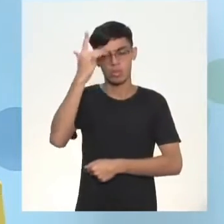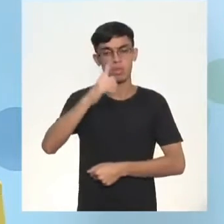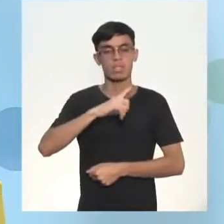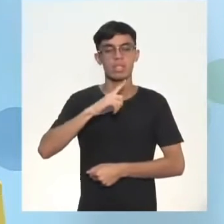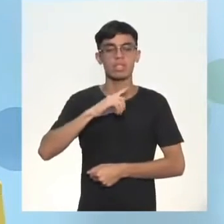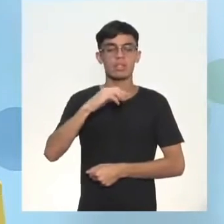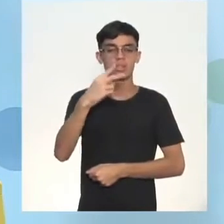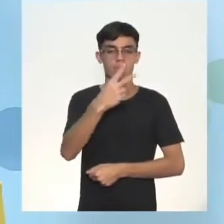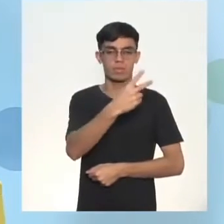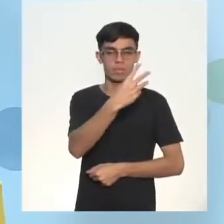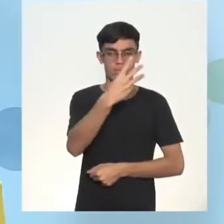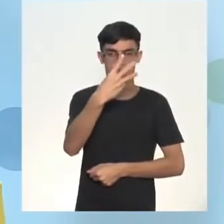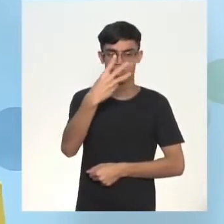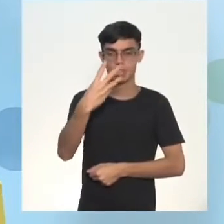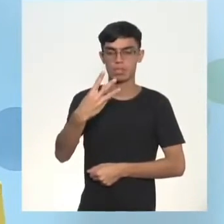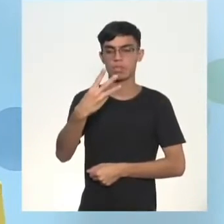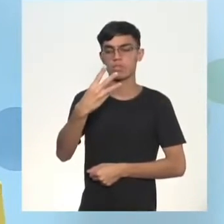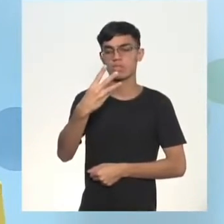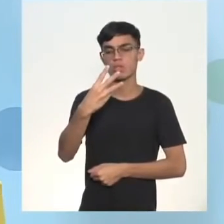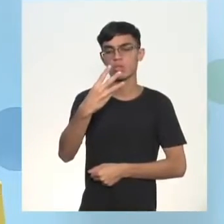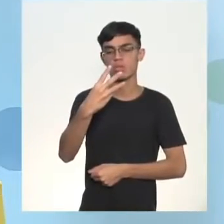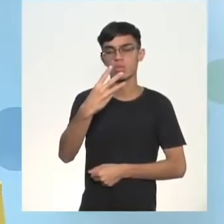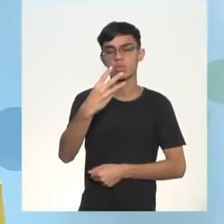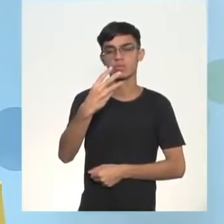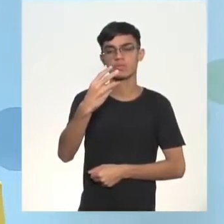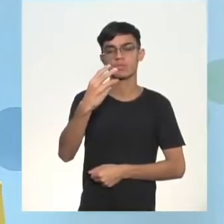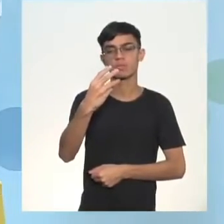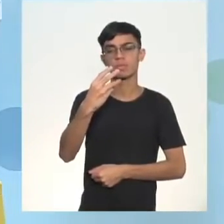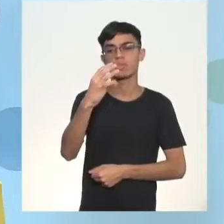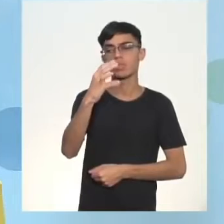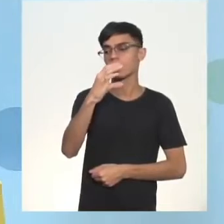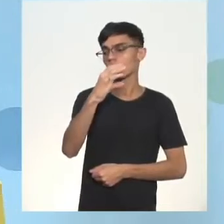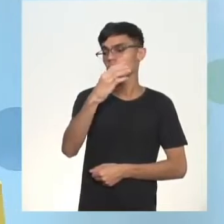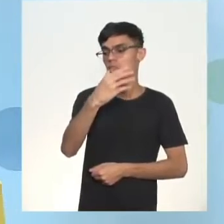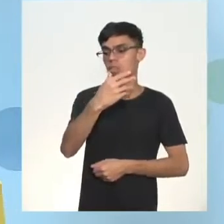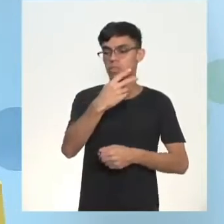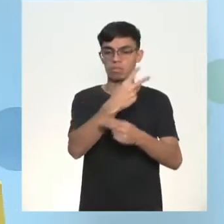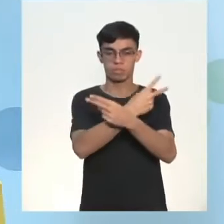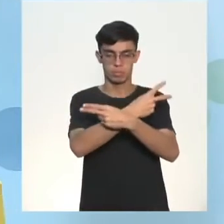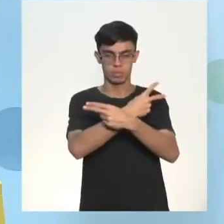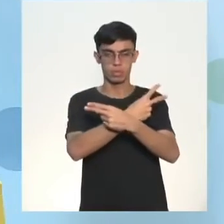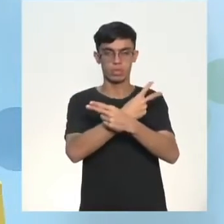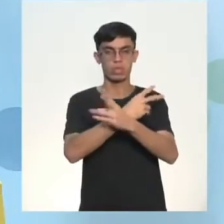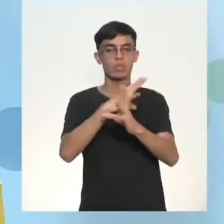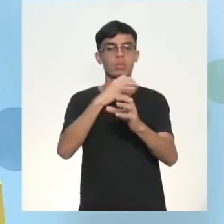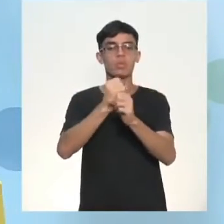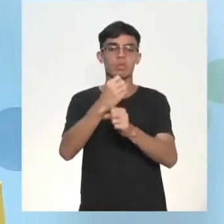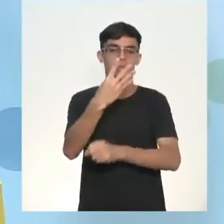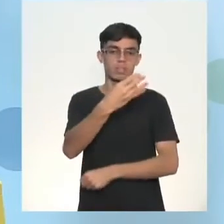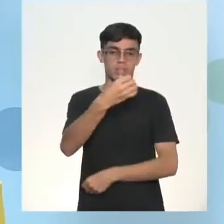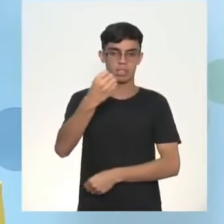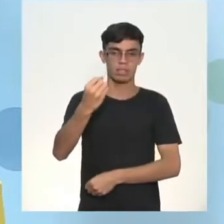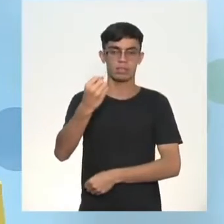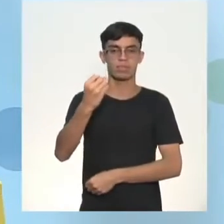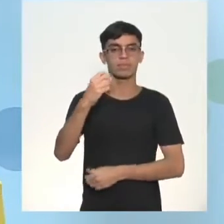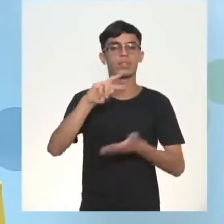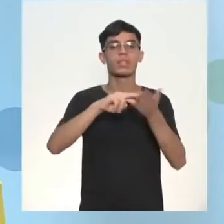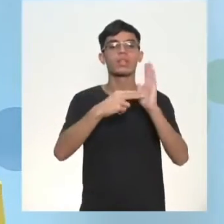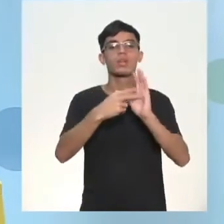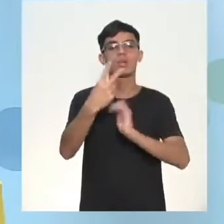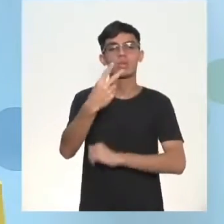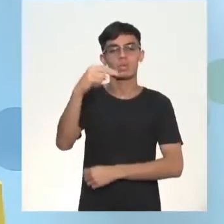23 pares de cromossomos na sua célula, ou seja, 46 cromossomos. Tá bom? Então isso quer dizer 2N.